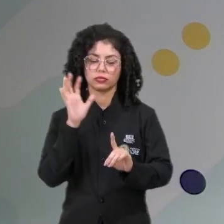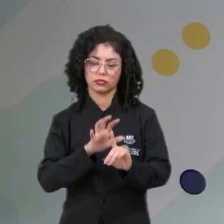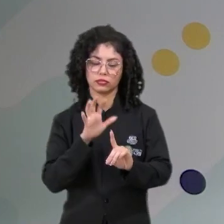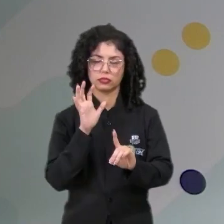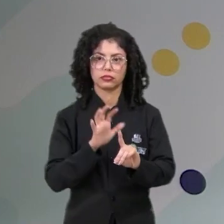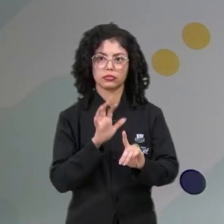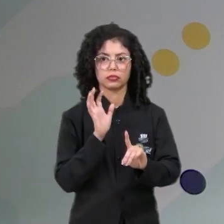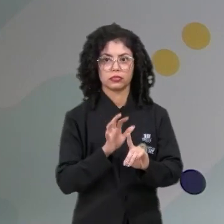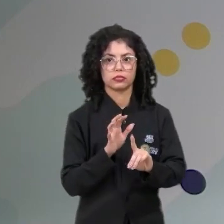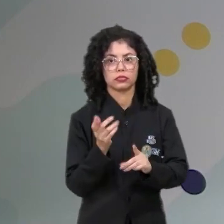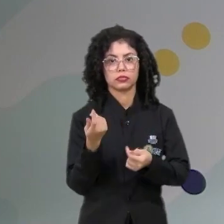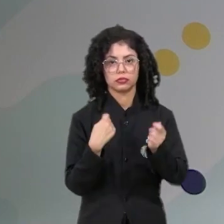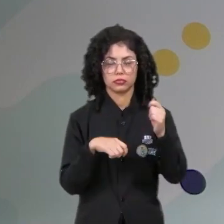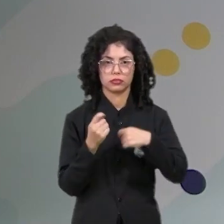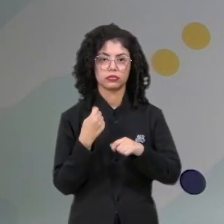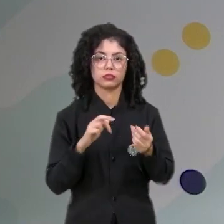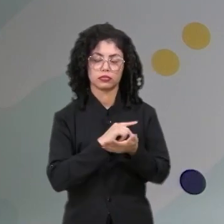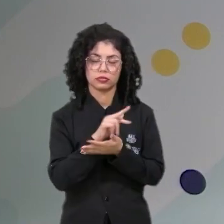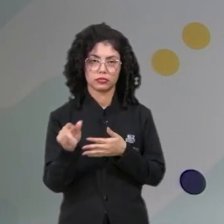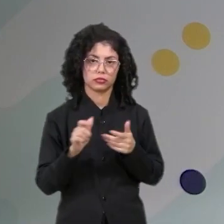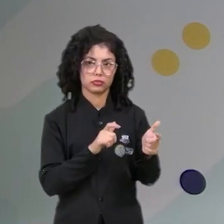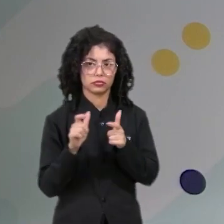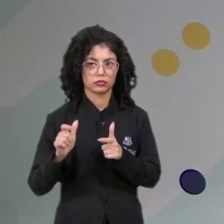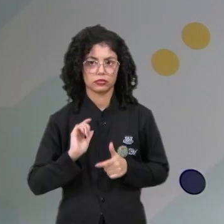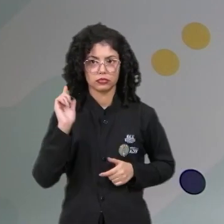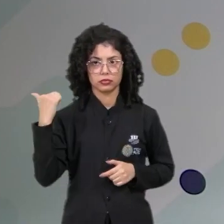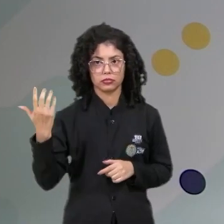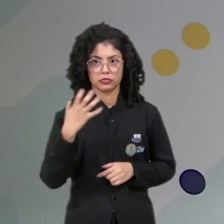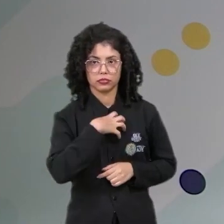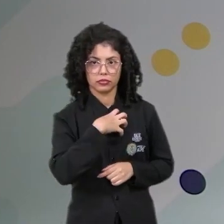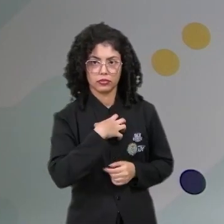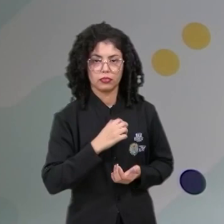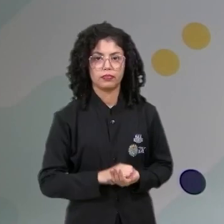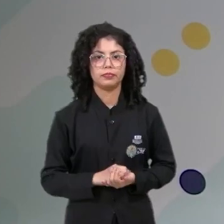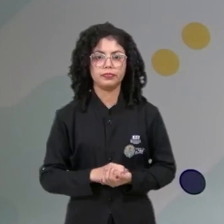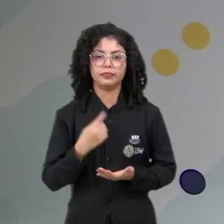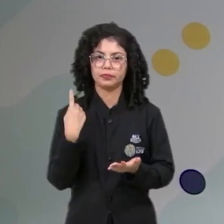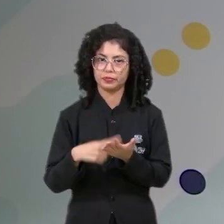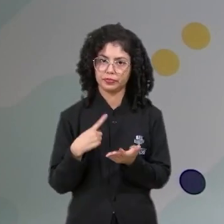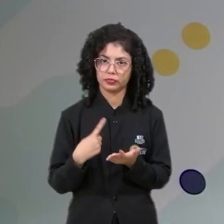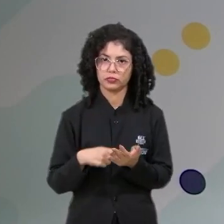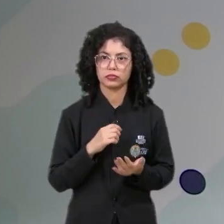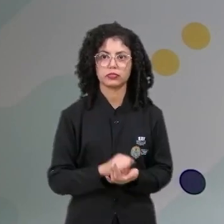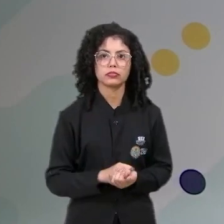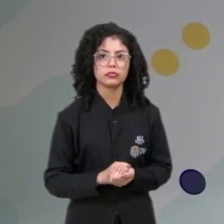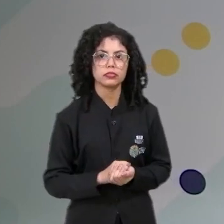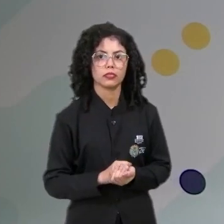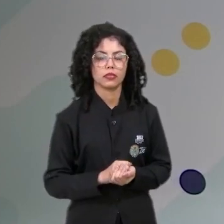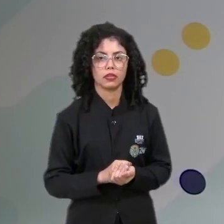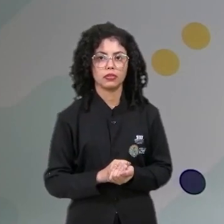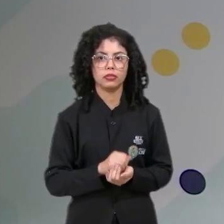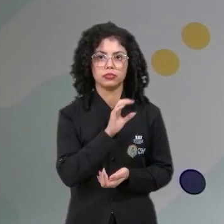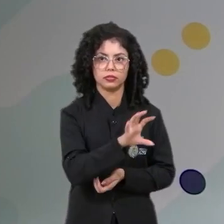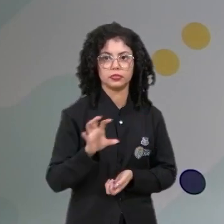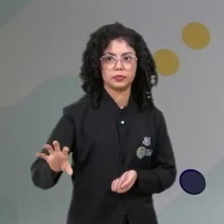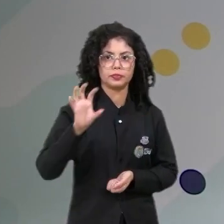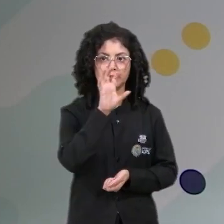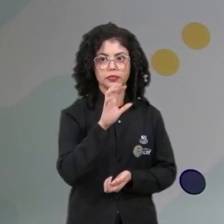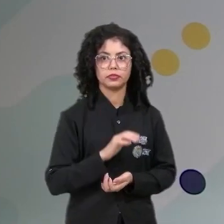influência econômica e em vários outros sentidos, tá? Então, é considerada uma metrópole